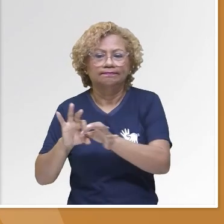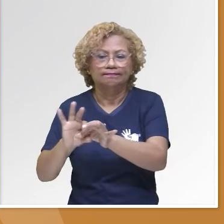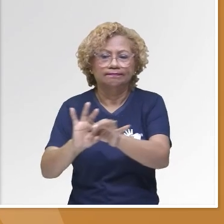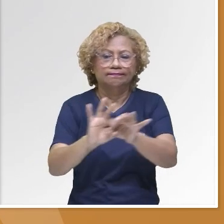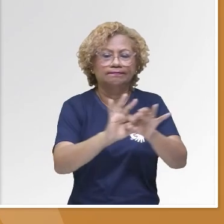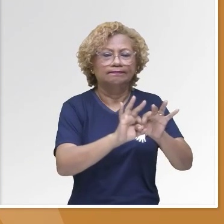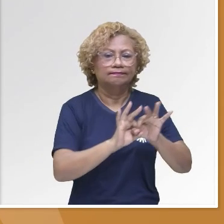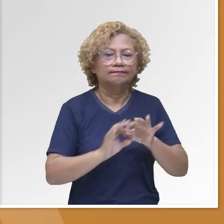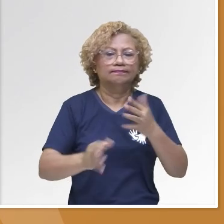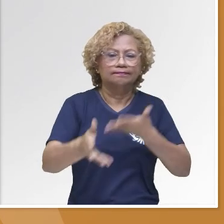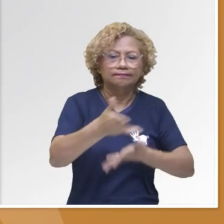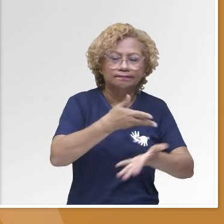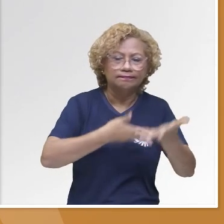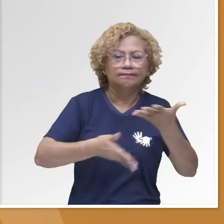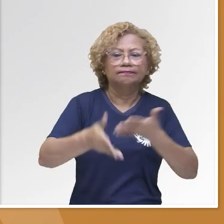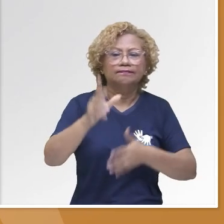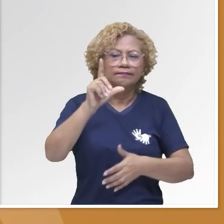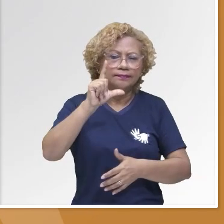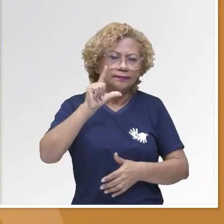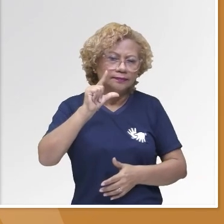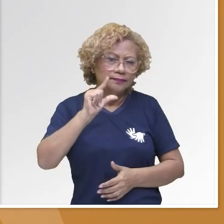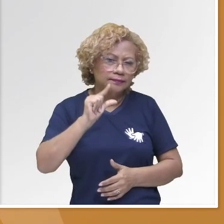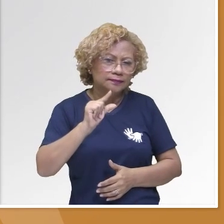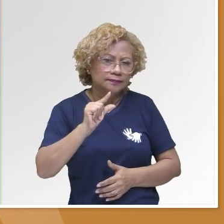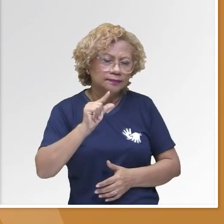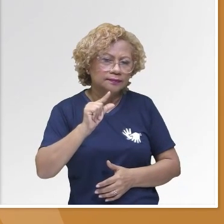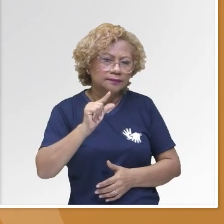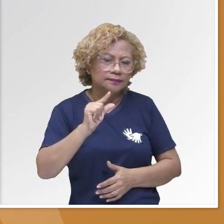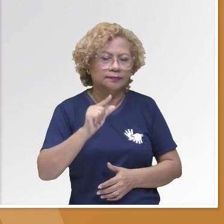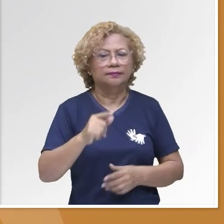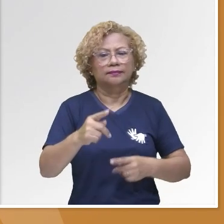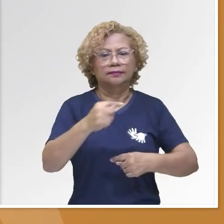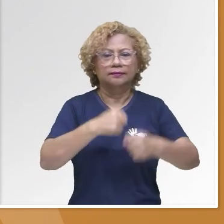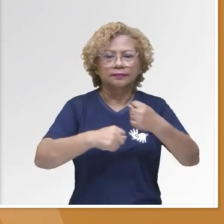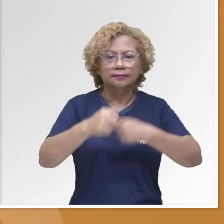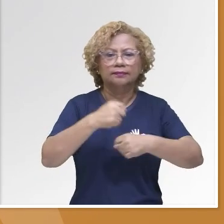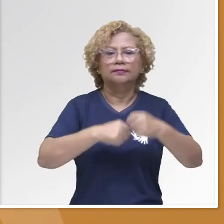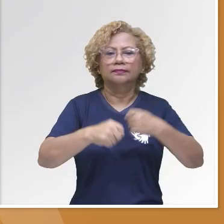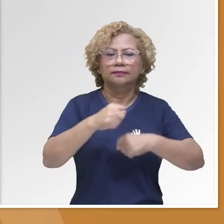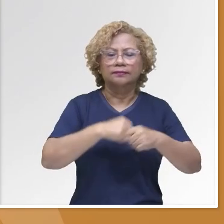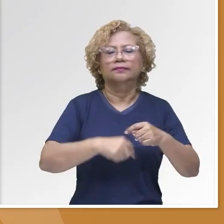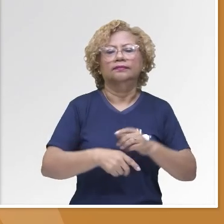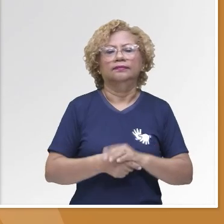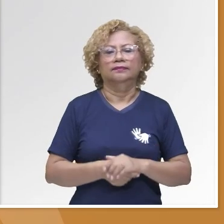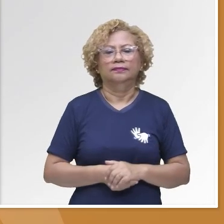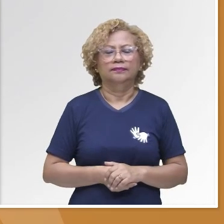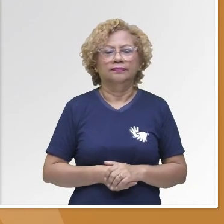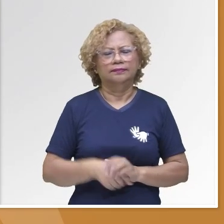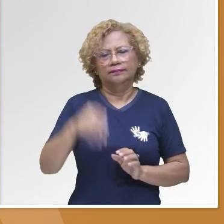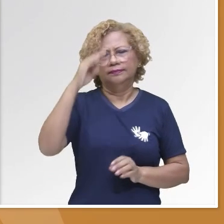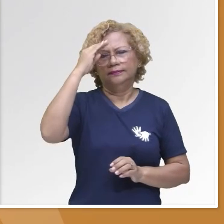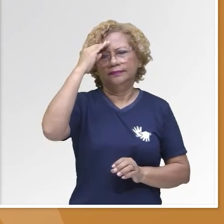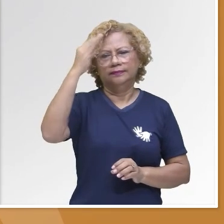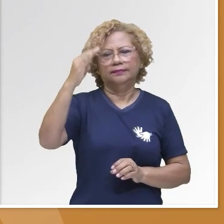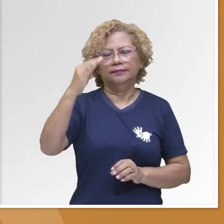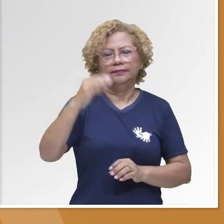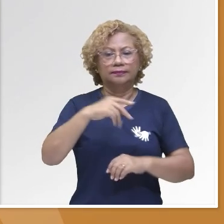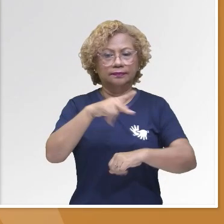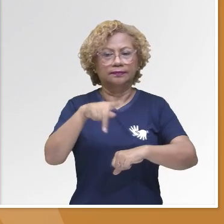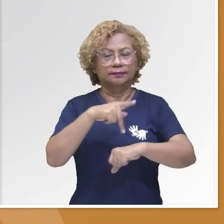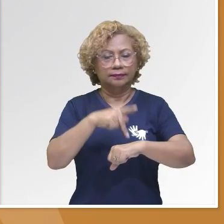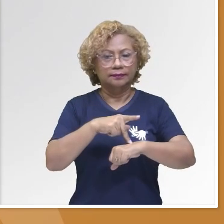acabam reduzindo as possibilidades de uma expansão econômica nacional, tá? Principalmente em países que ainda